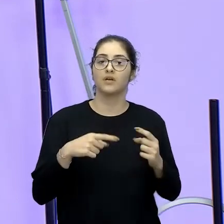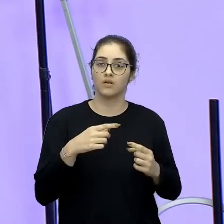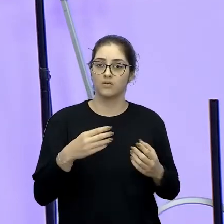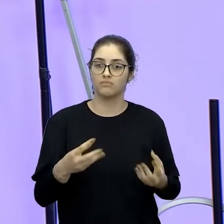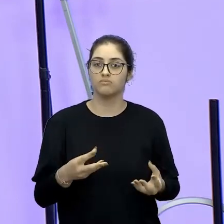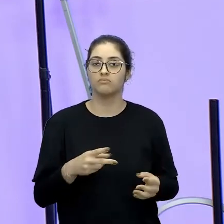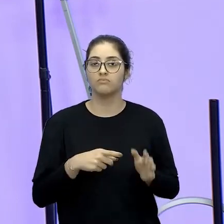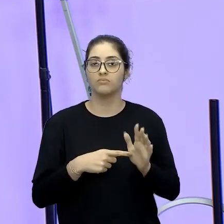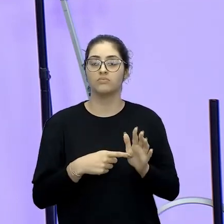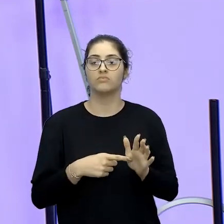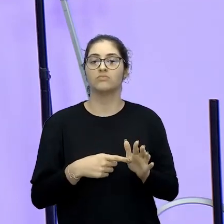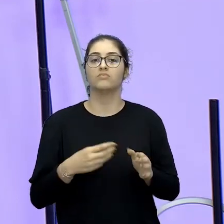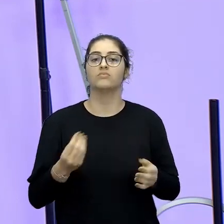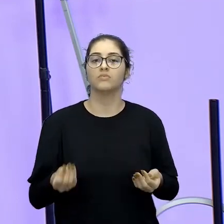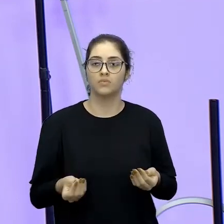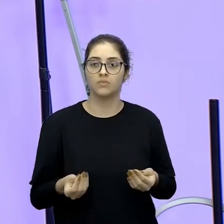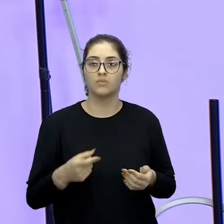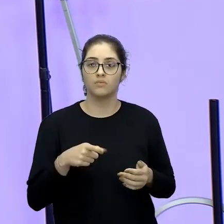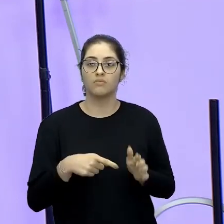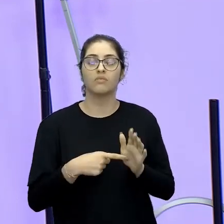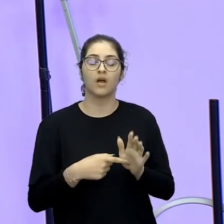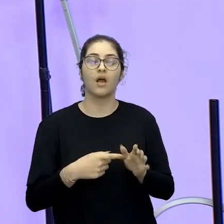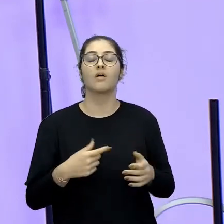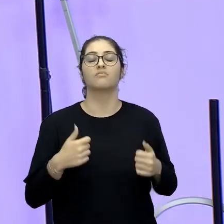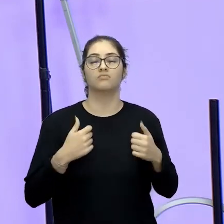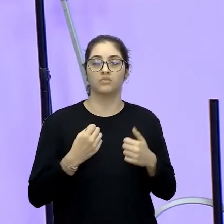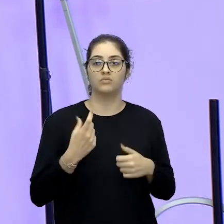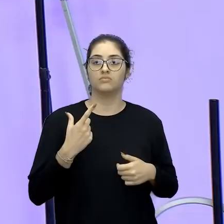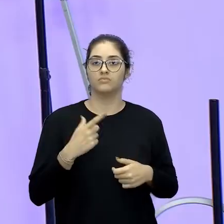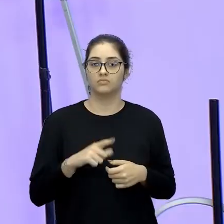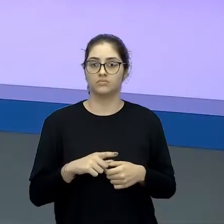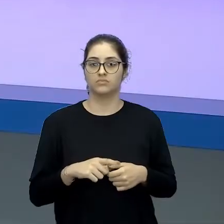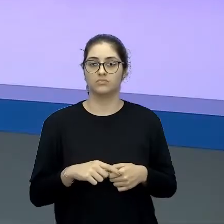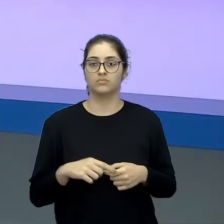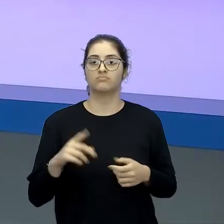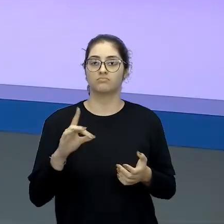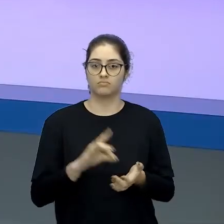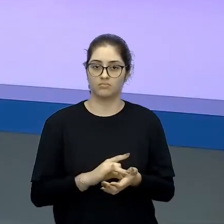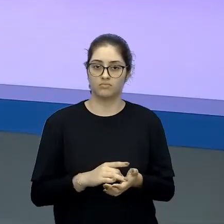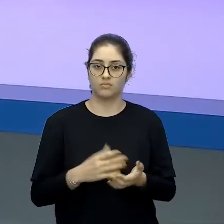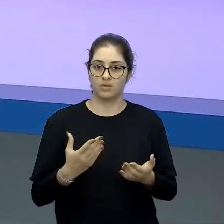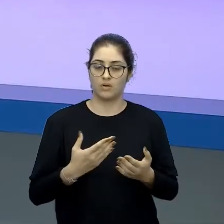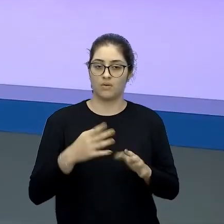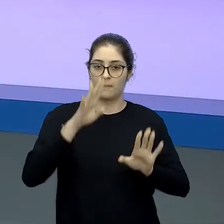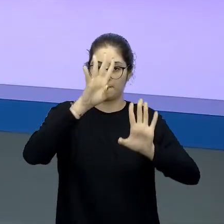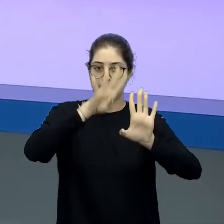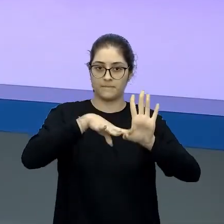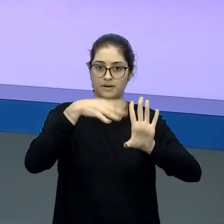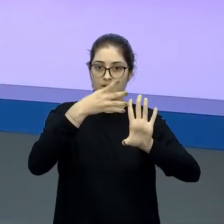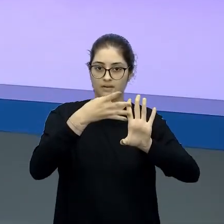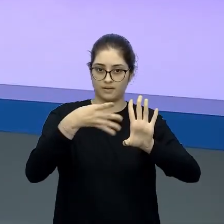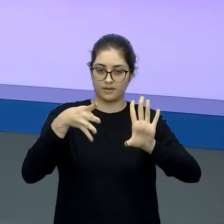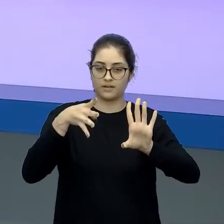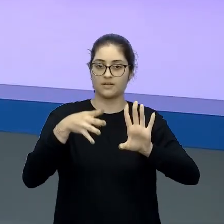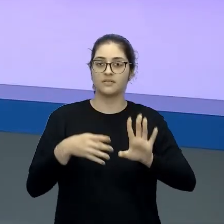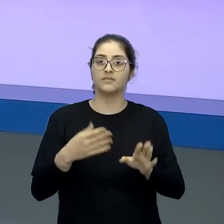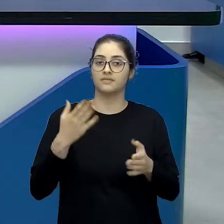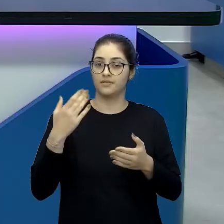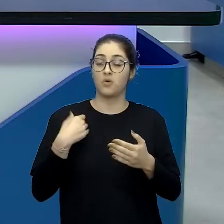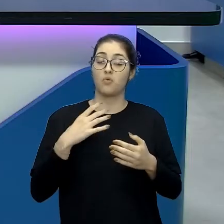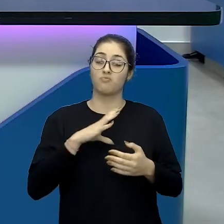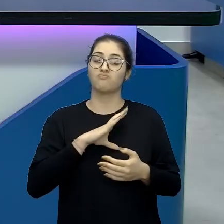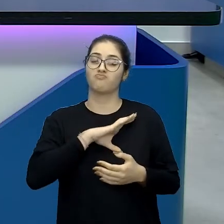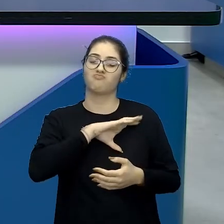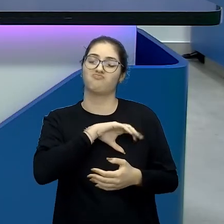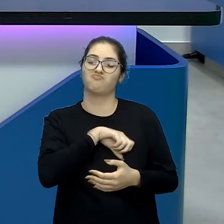o retorno desejado. Exato. Agora eu vou vir para a planilha, porque é o que eu gosto. Sim, Contas,